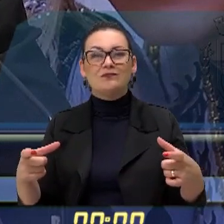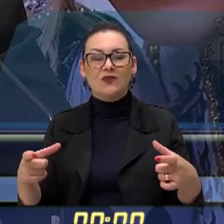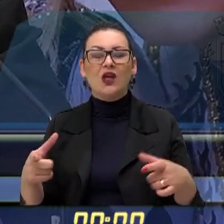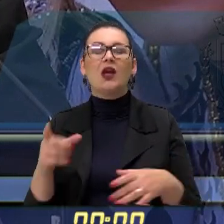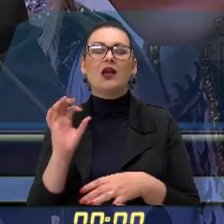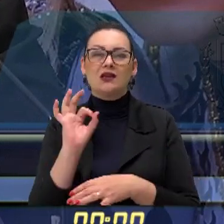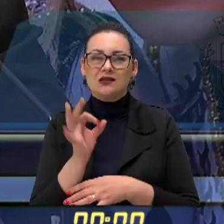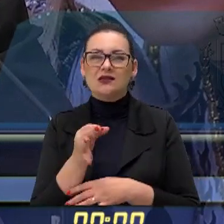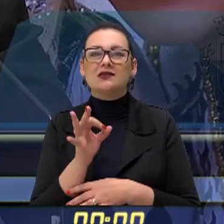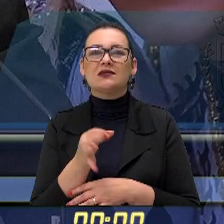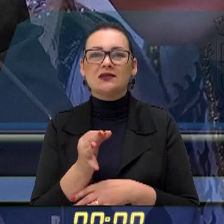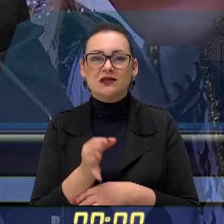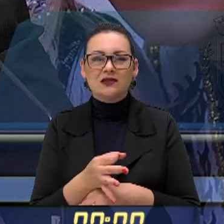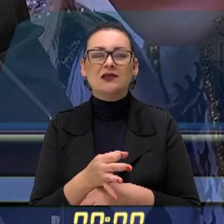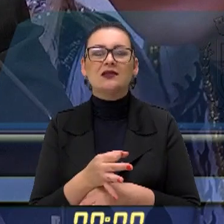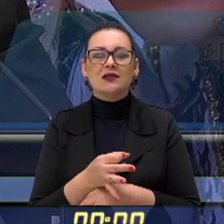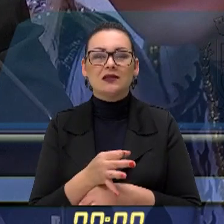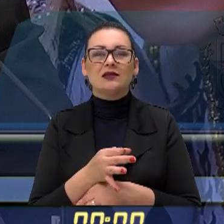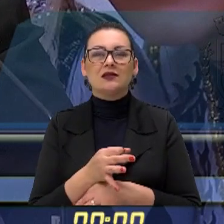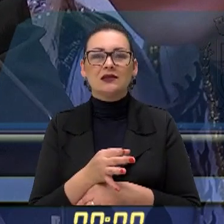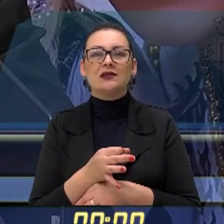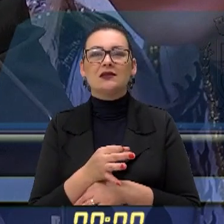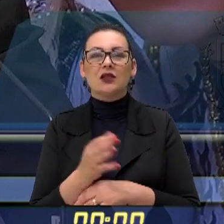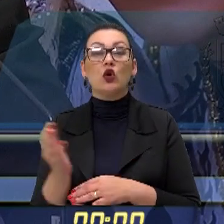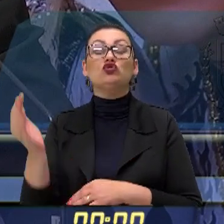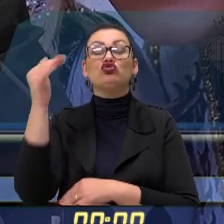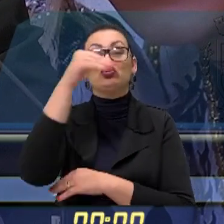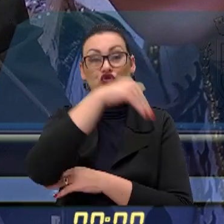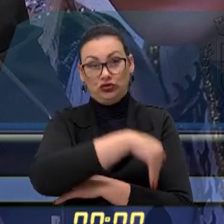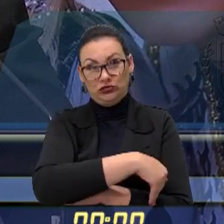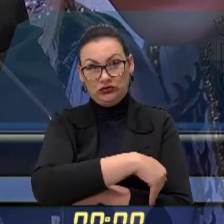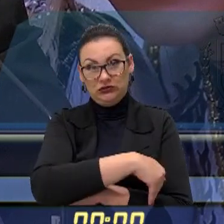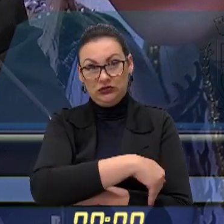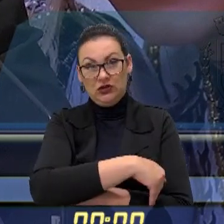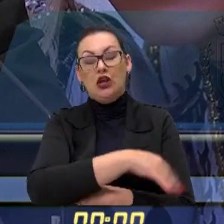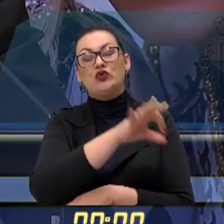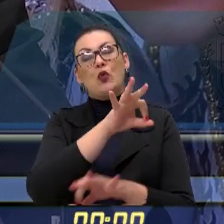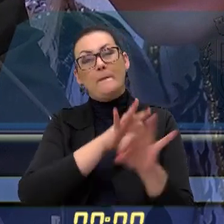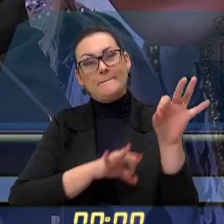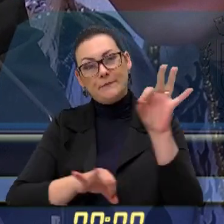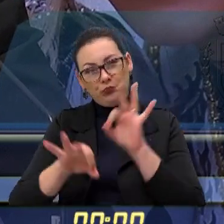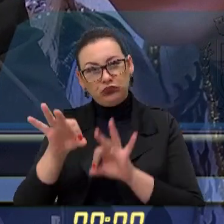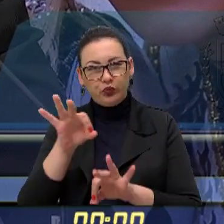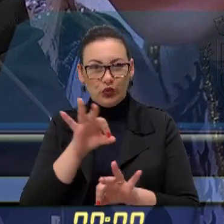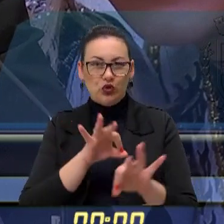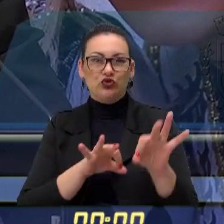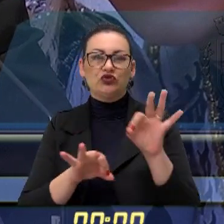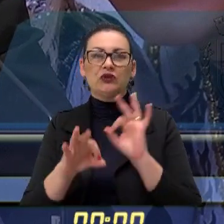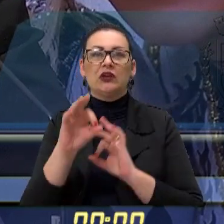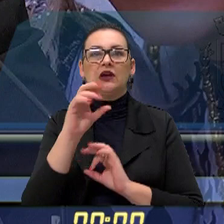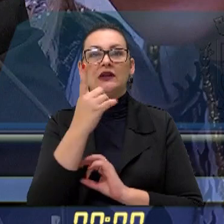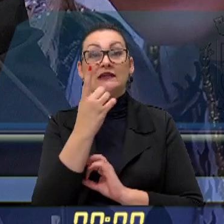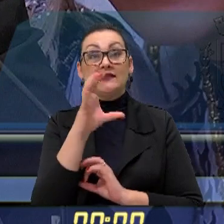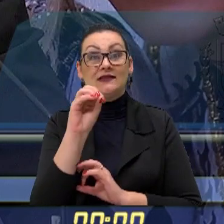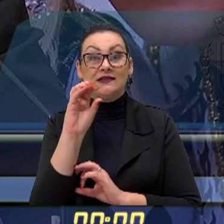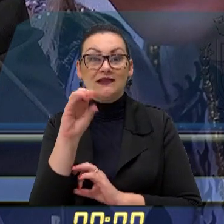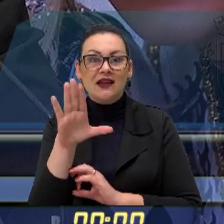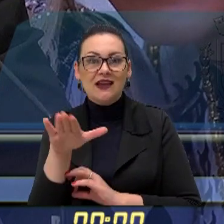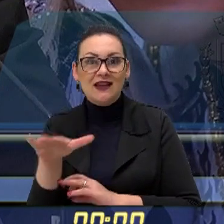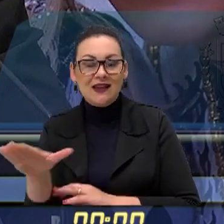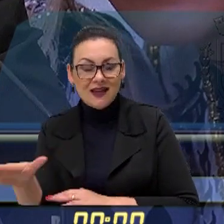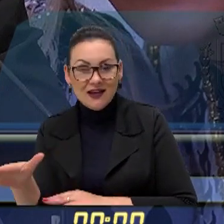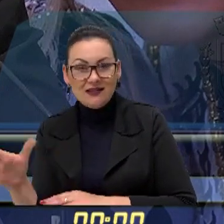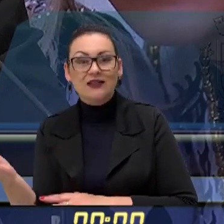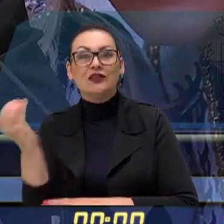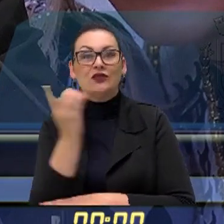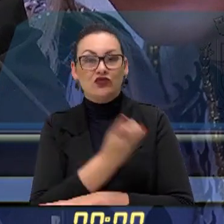com certeza, com esse ginásio e com um projeto de 100 crianças que daqui a uns